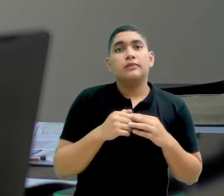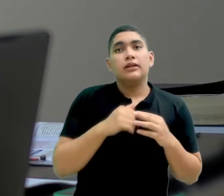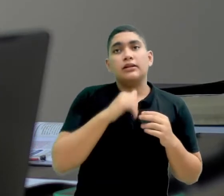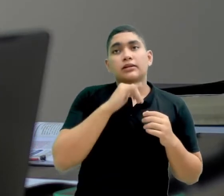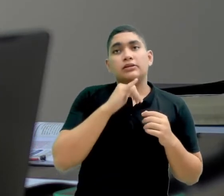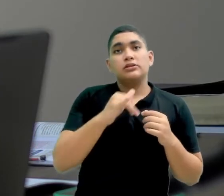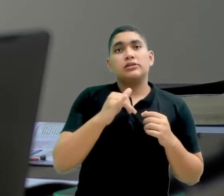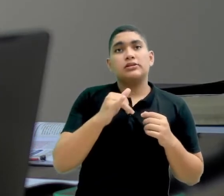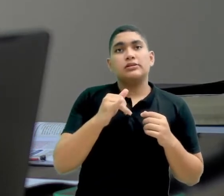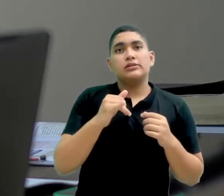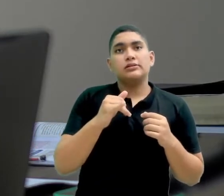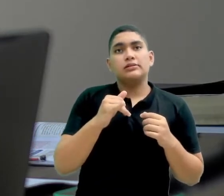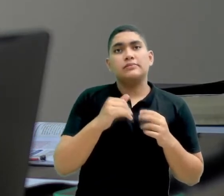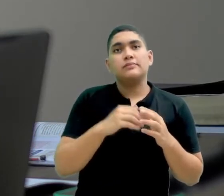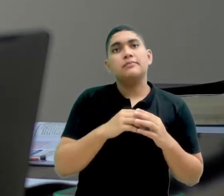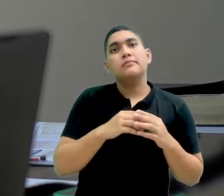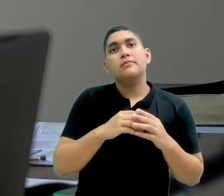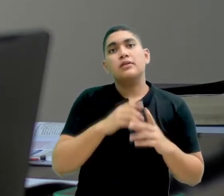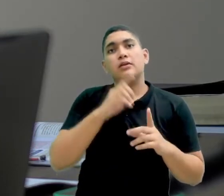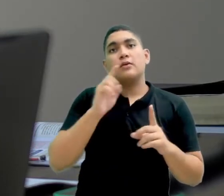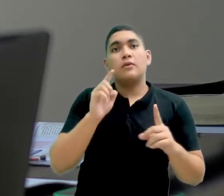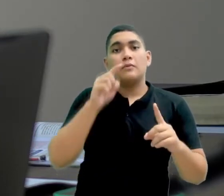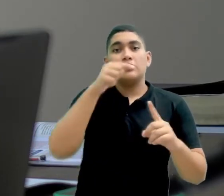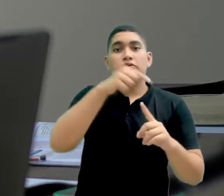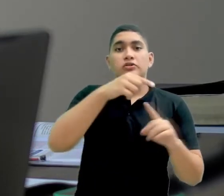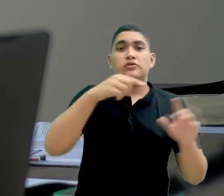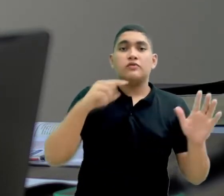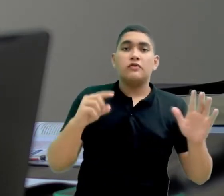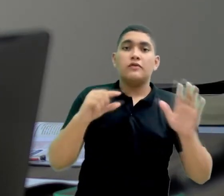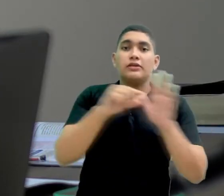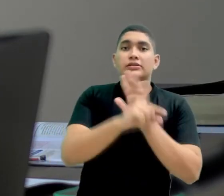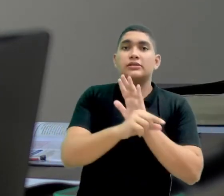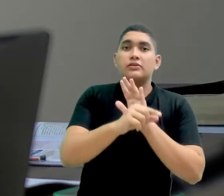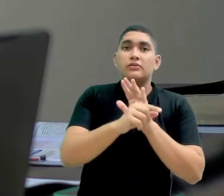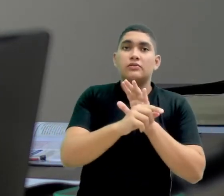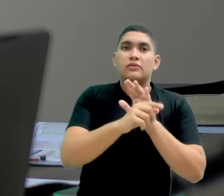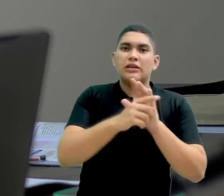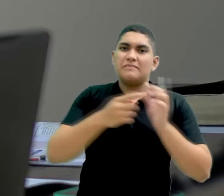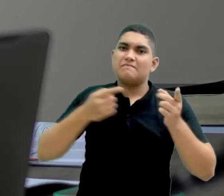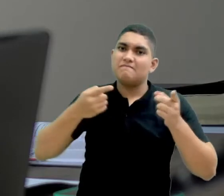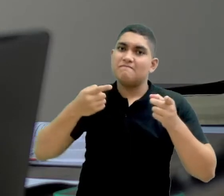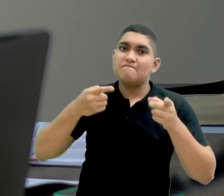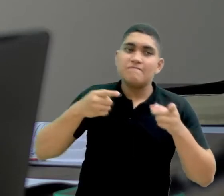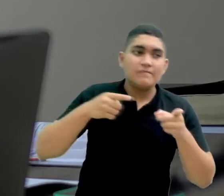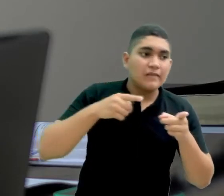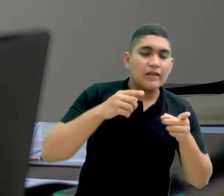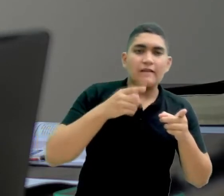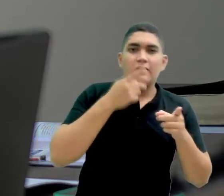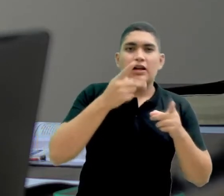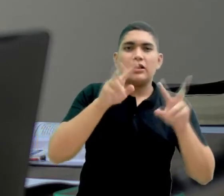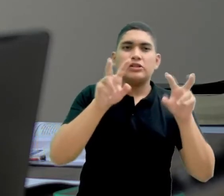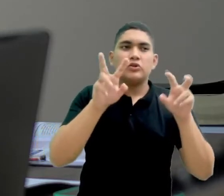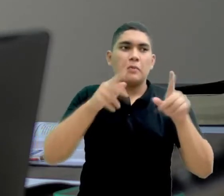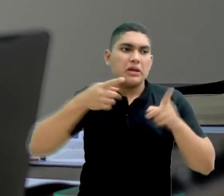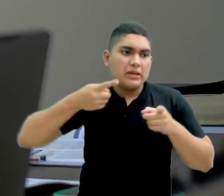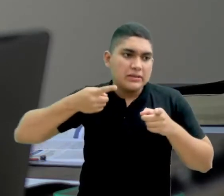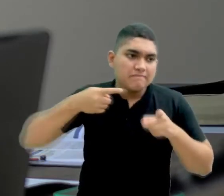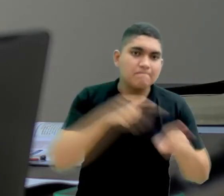seguinte, a intenção aqui desse versículo é atingir, é machucar, é destruir, tendo em